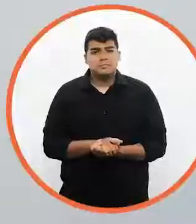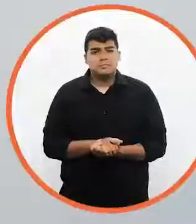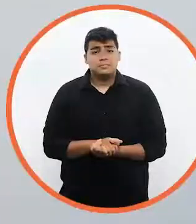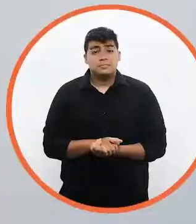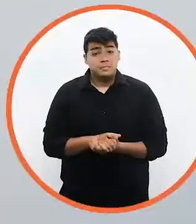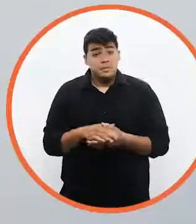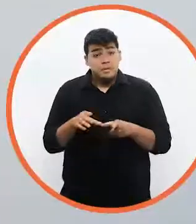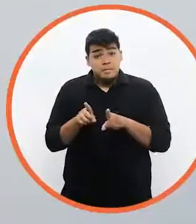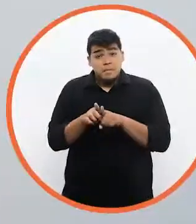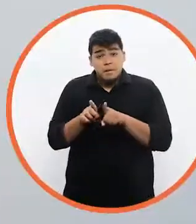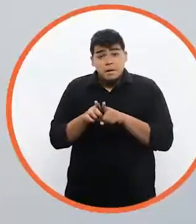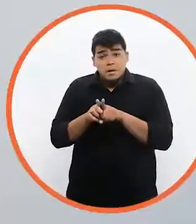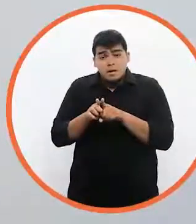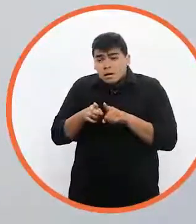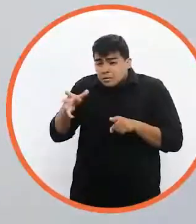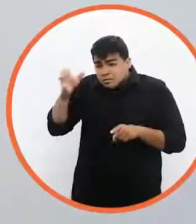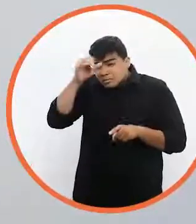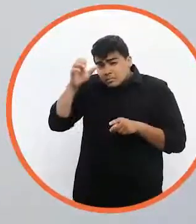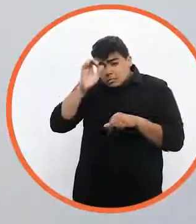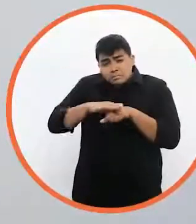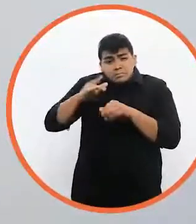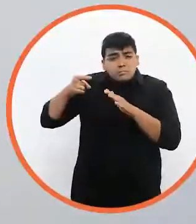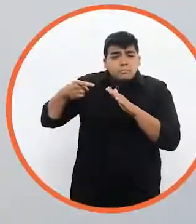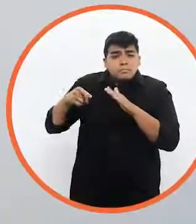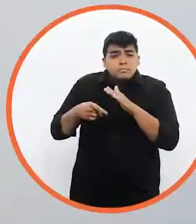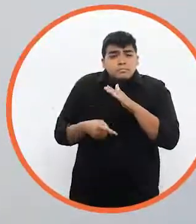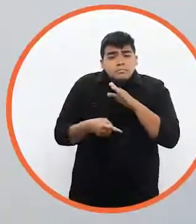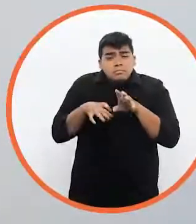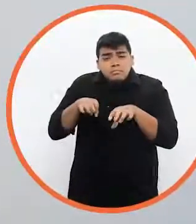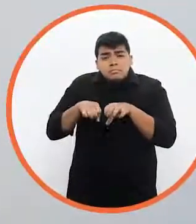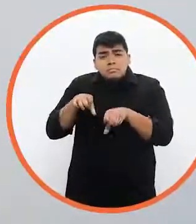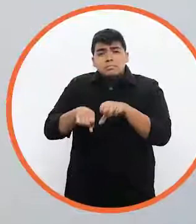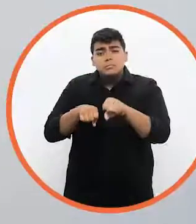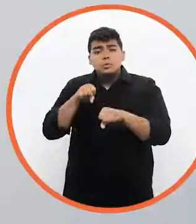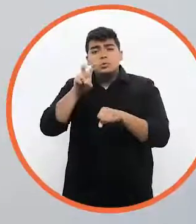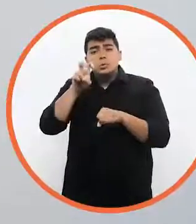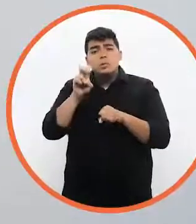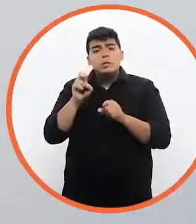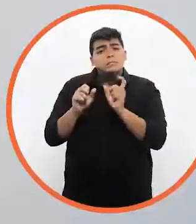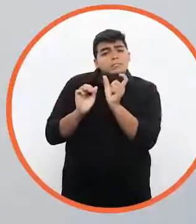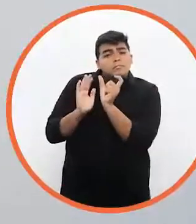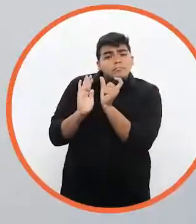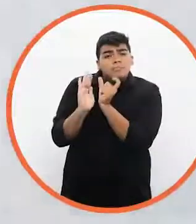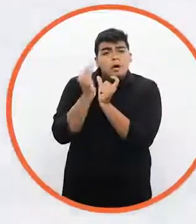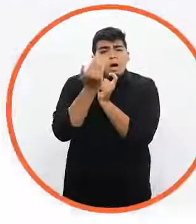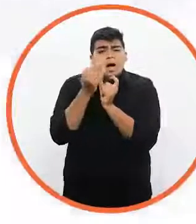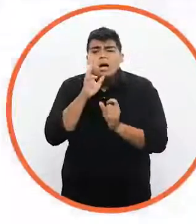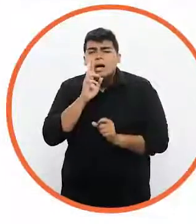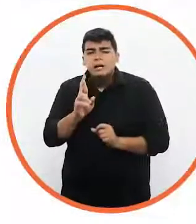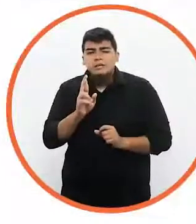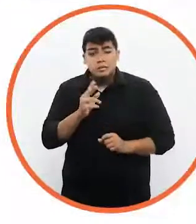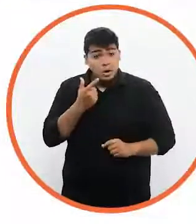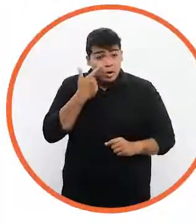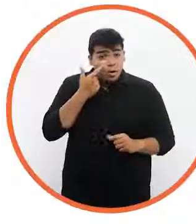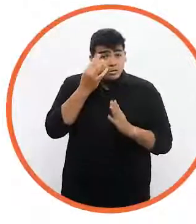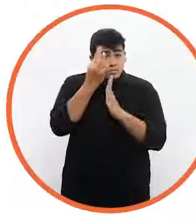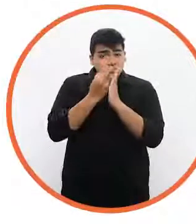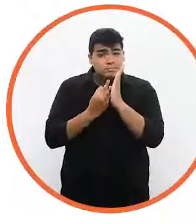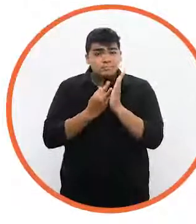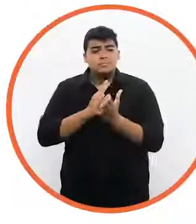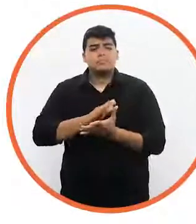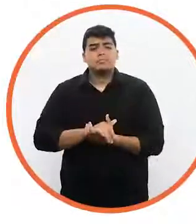Agora vamos aprimorar ainda mais nosso conhecimento sobre falsos cognatos respondendo às questões. Olha só esse